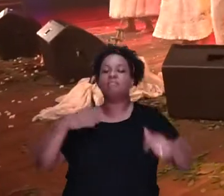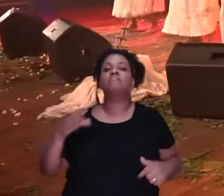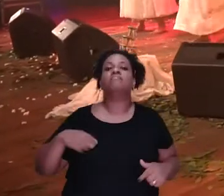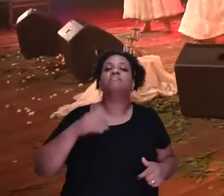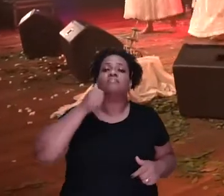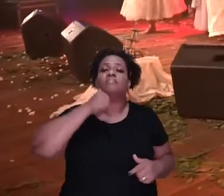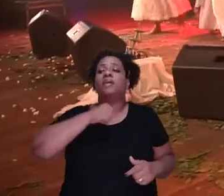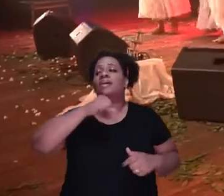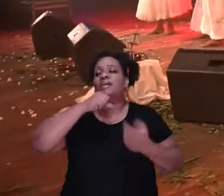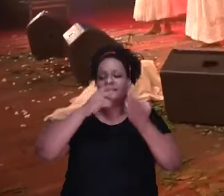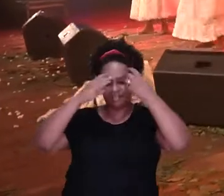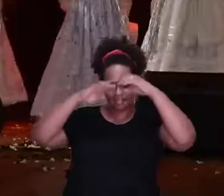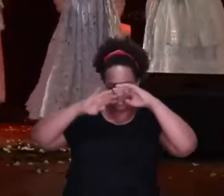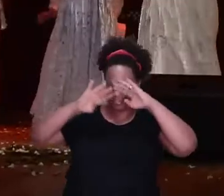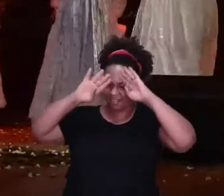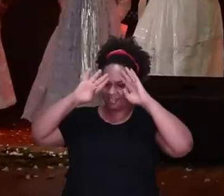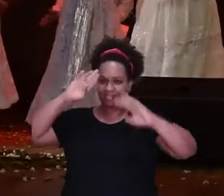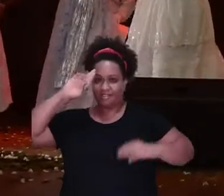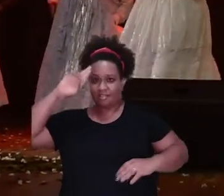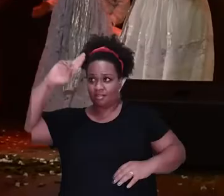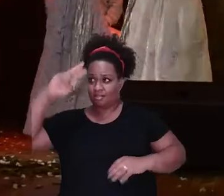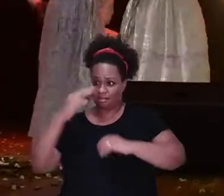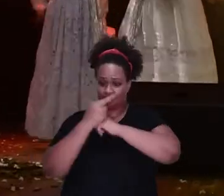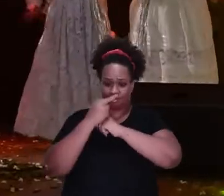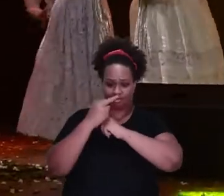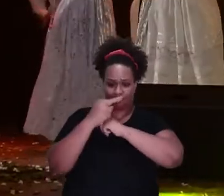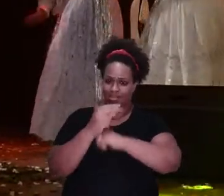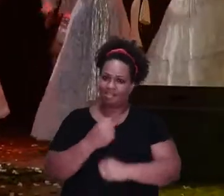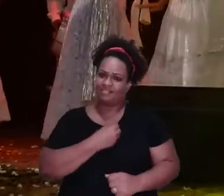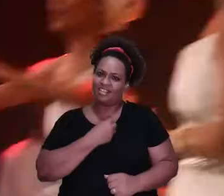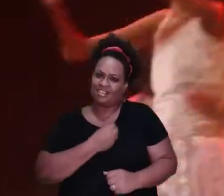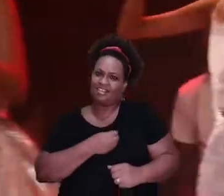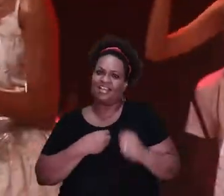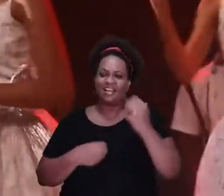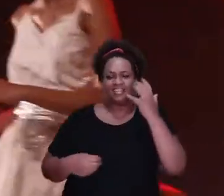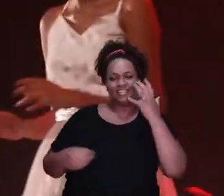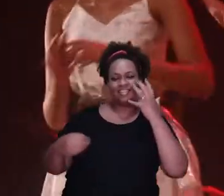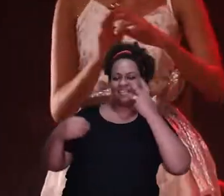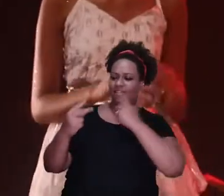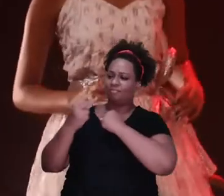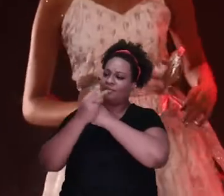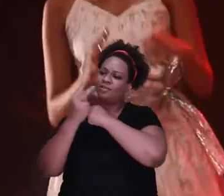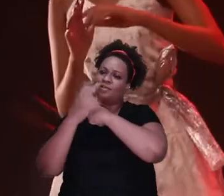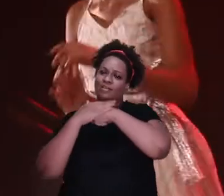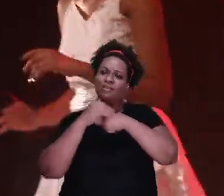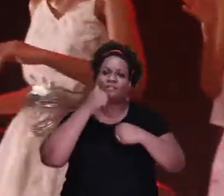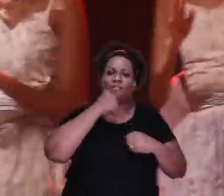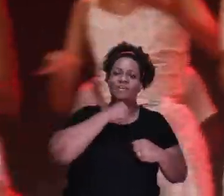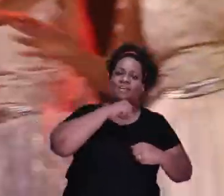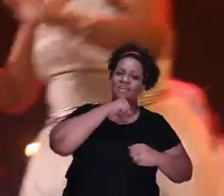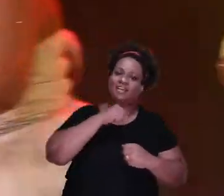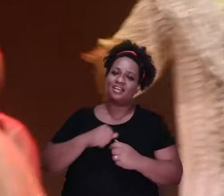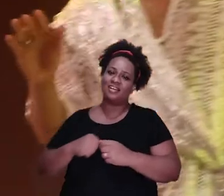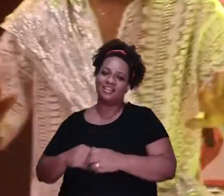minha mãe melhor deixar ficar dona da minha vida toda minha olhar que protege mãe querida